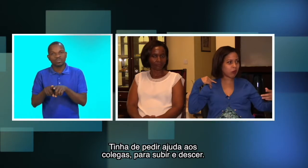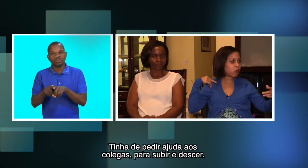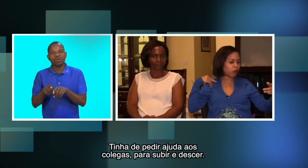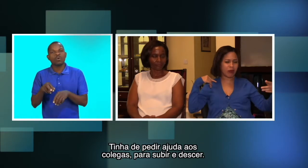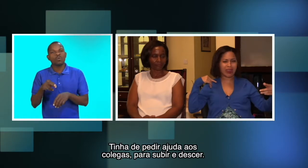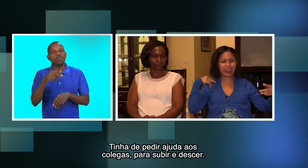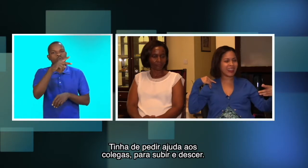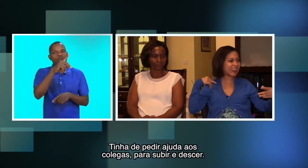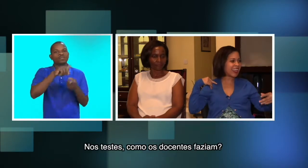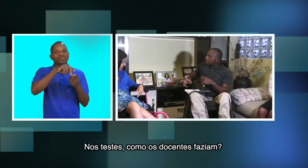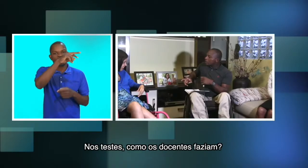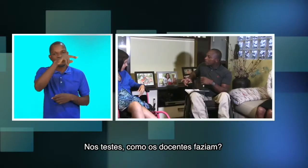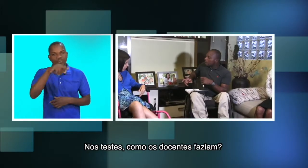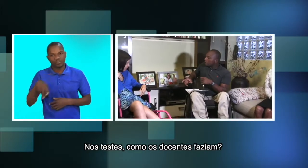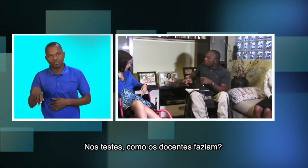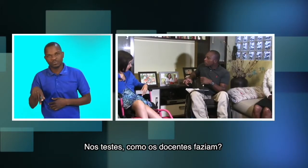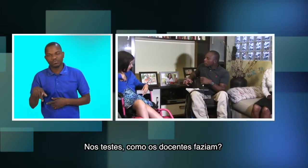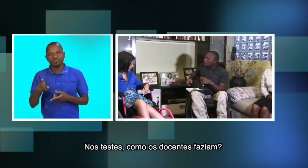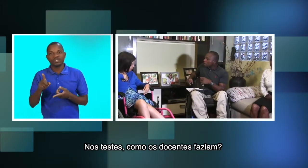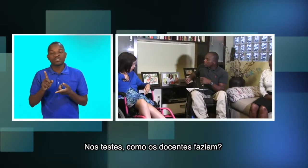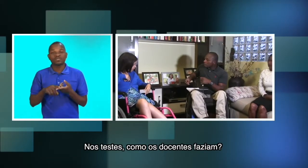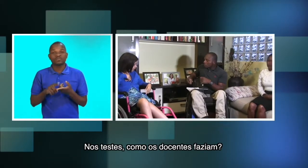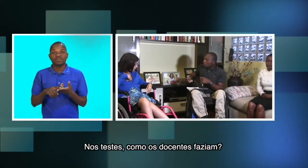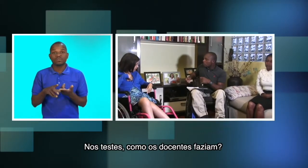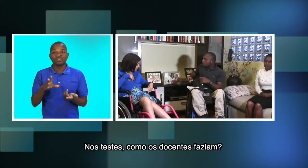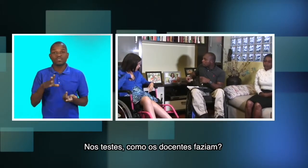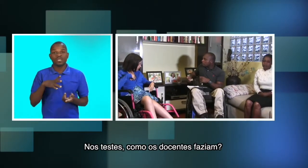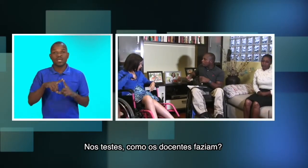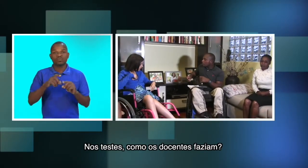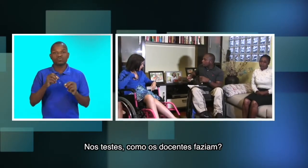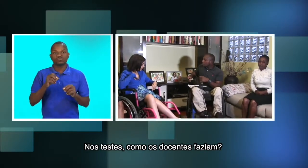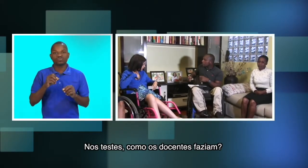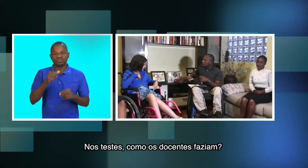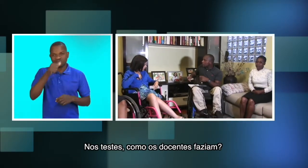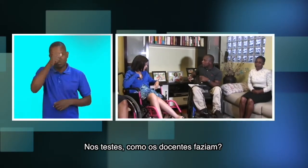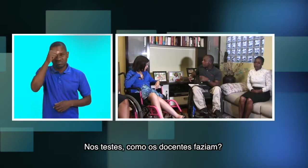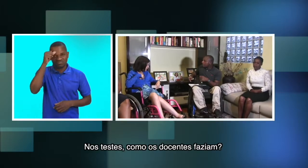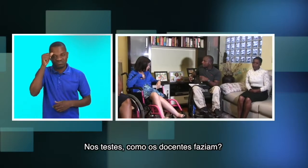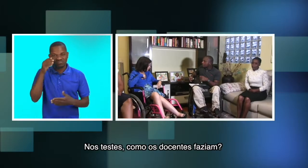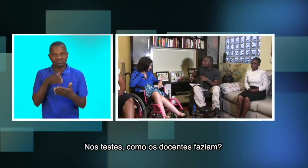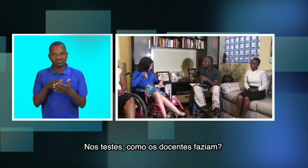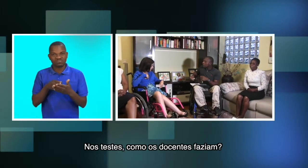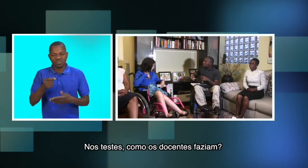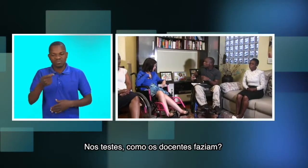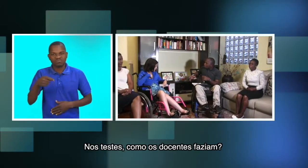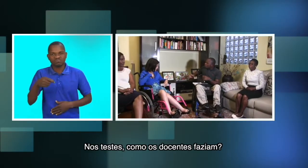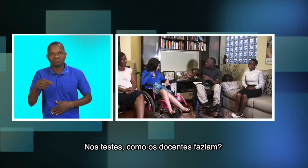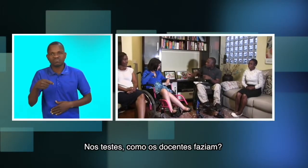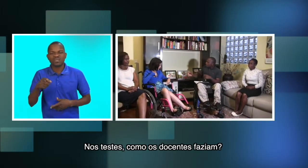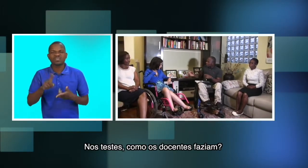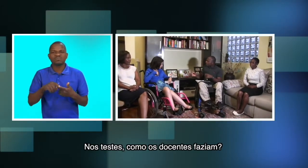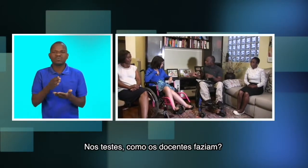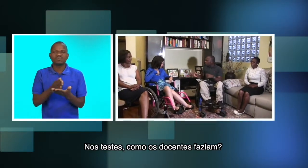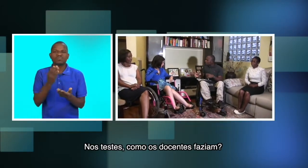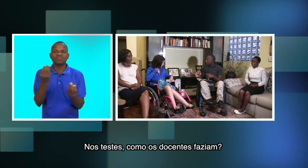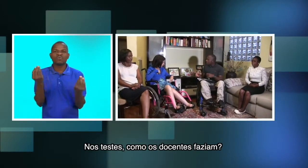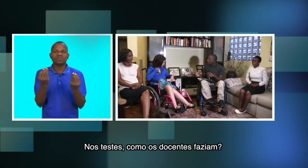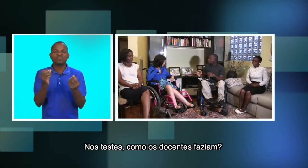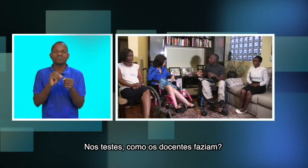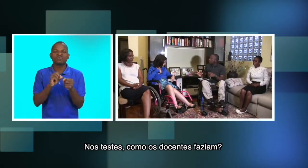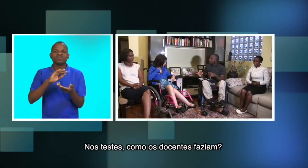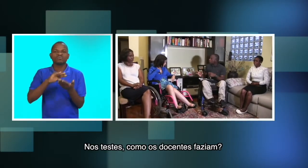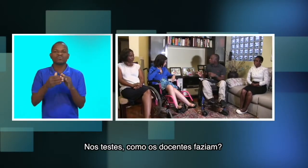subir e descer e e sabendo que é a mobilidade em termos de escrita teste como